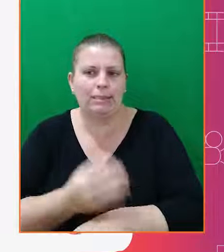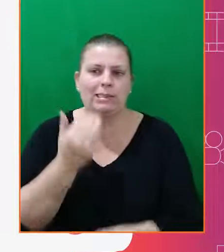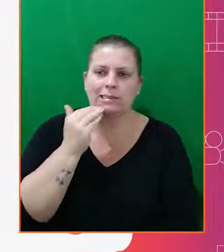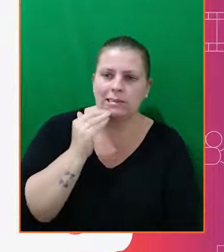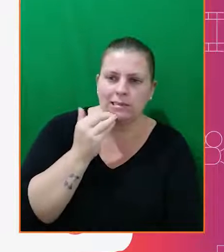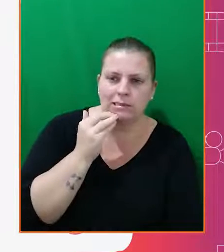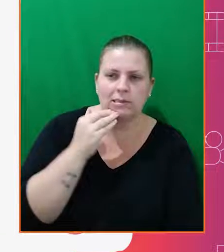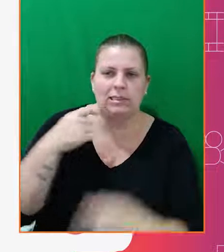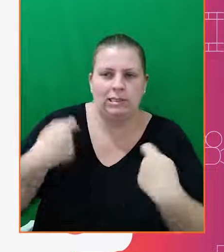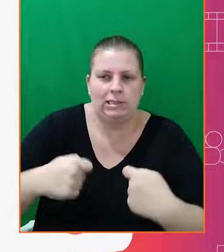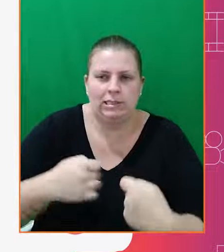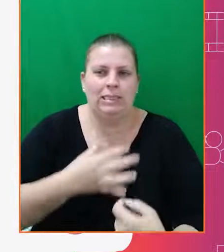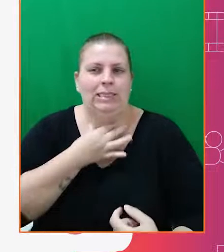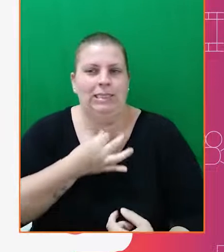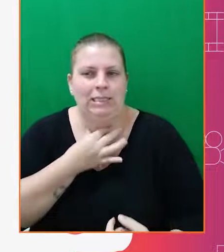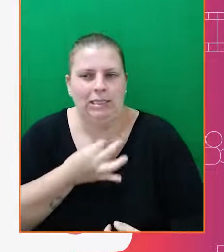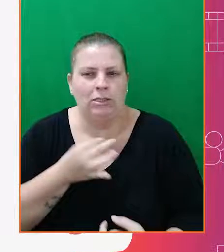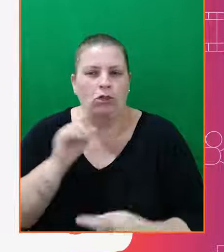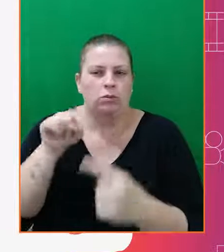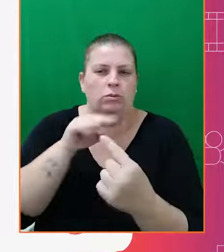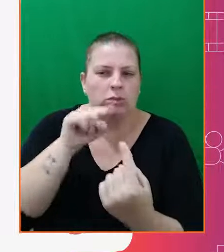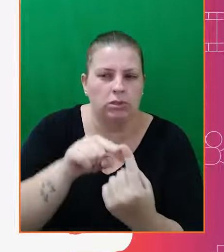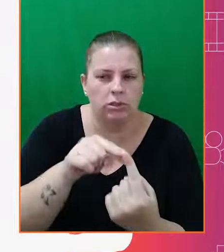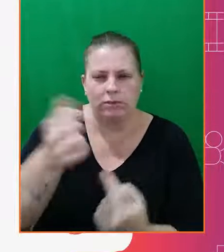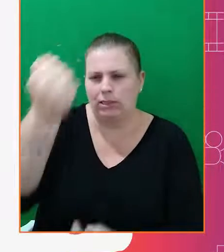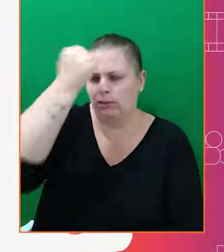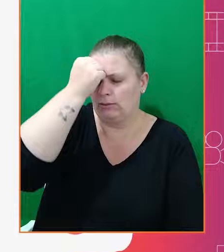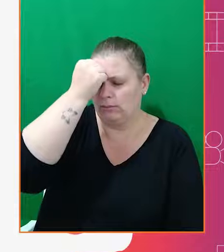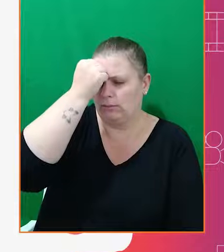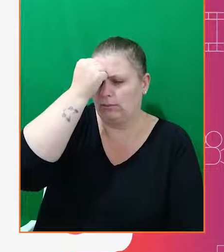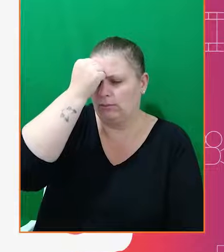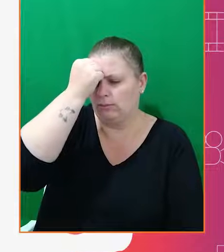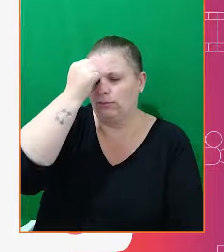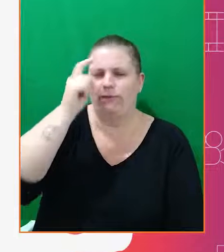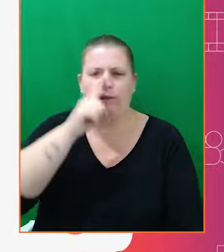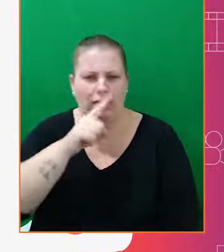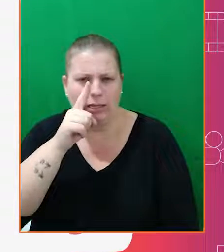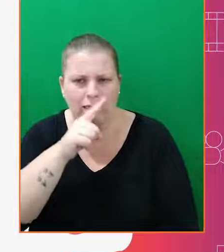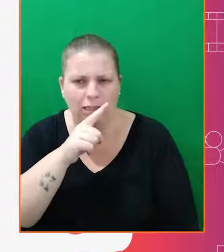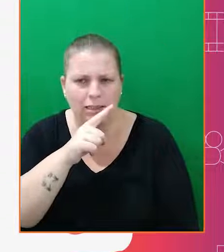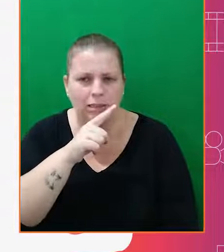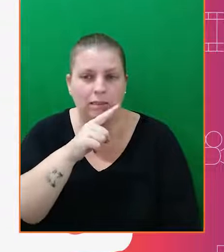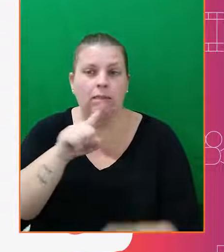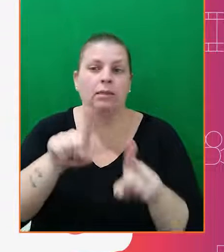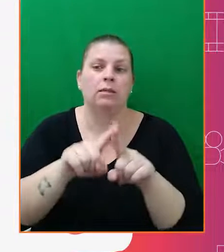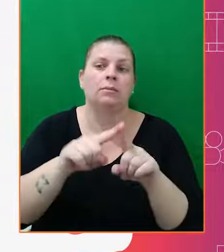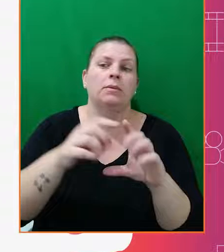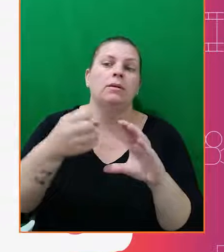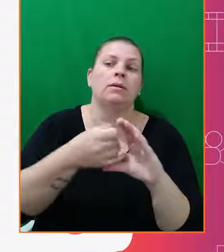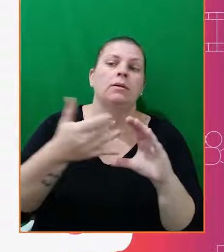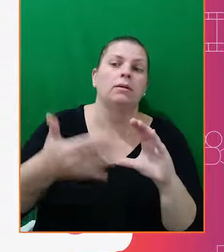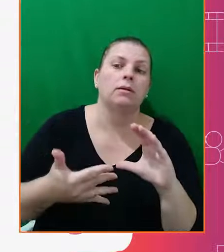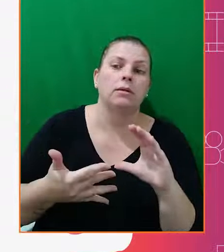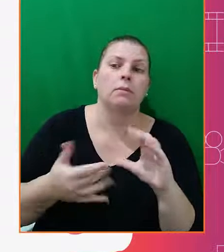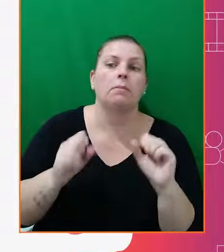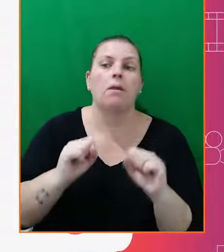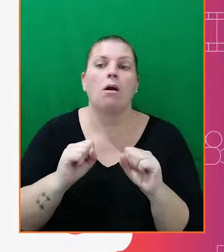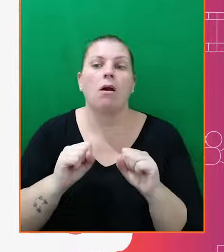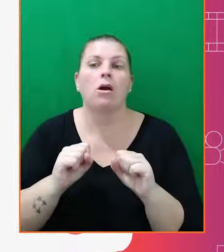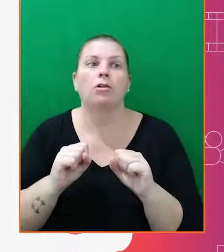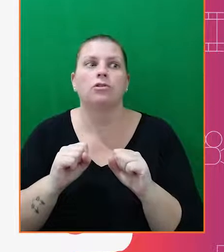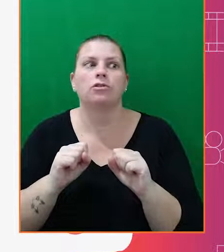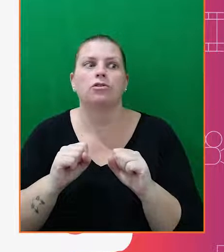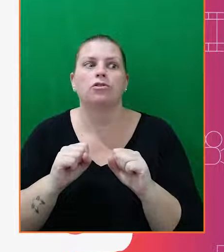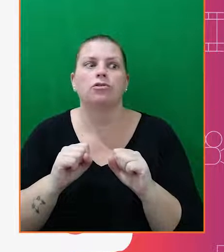defeitos, suas necessidades, desejos, objetivos, arrependimentos e rancores, suas falhas e as características que